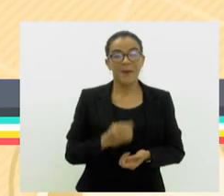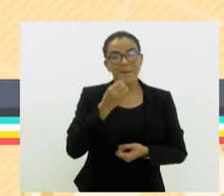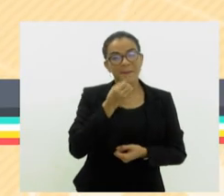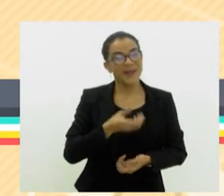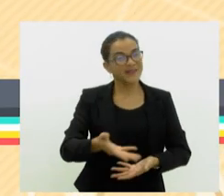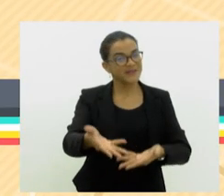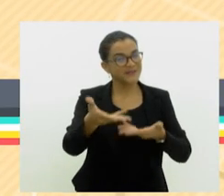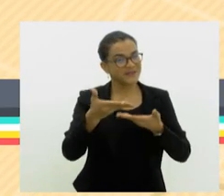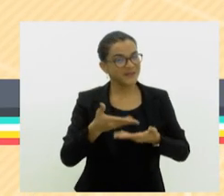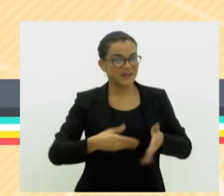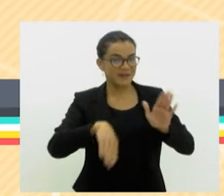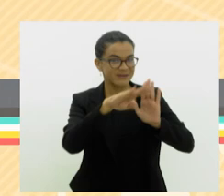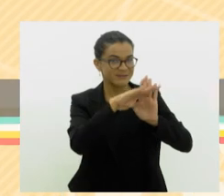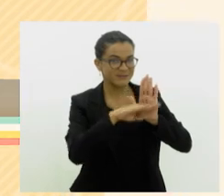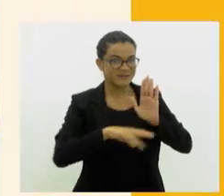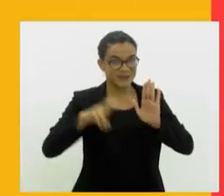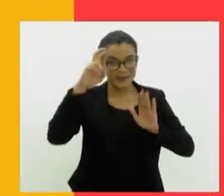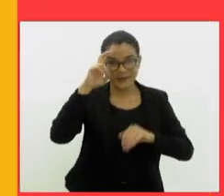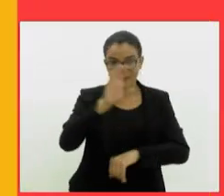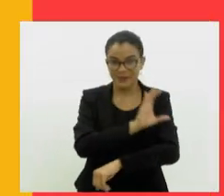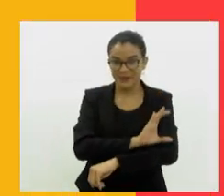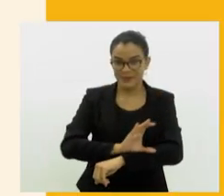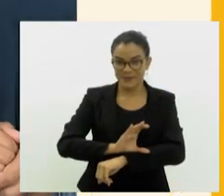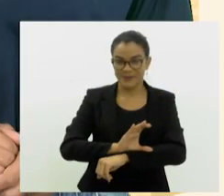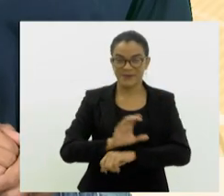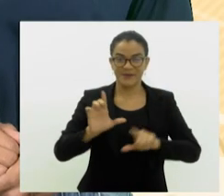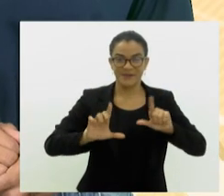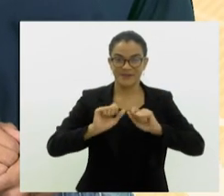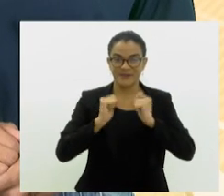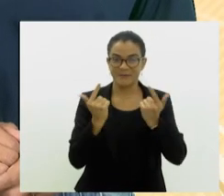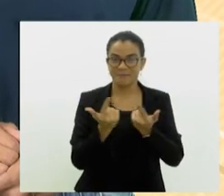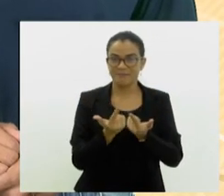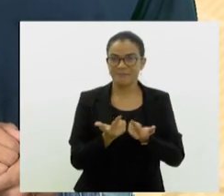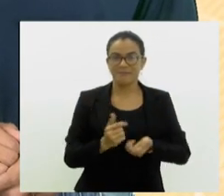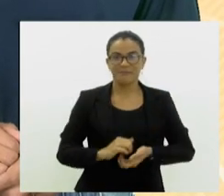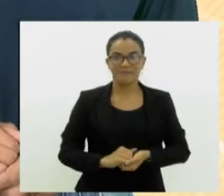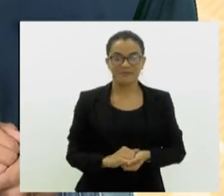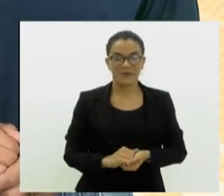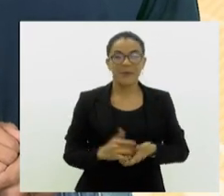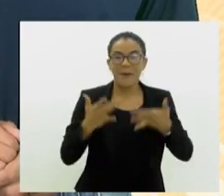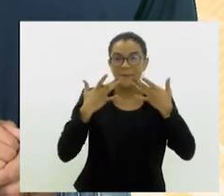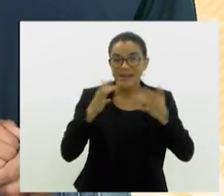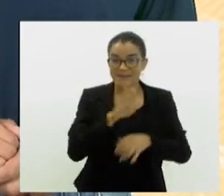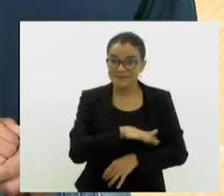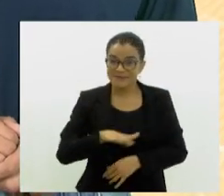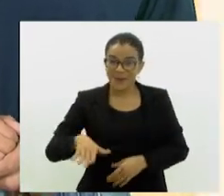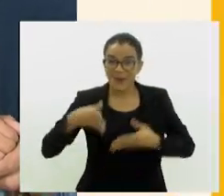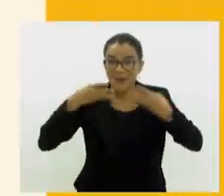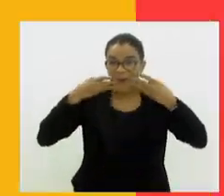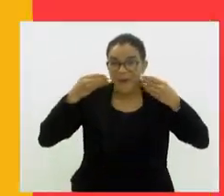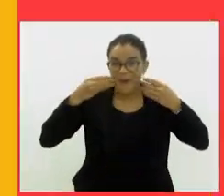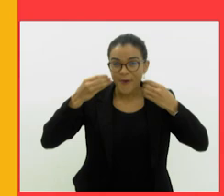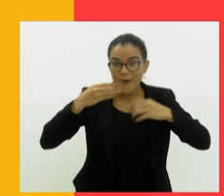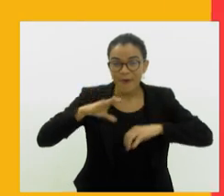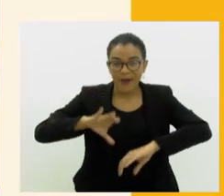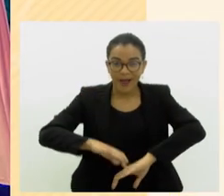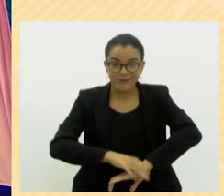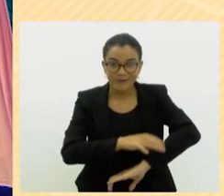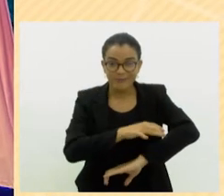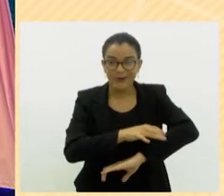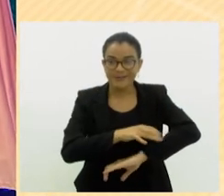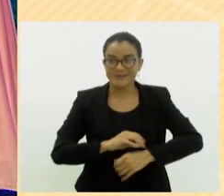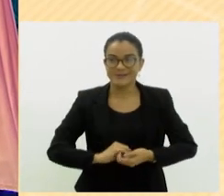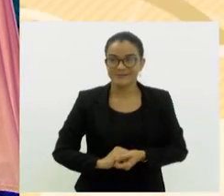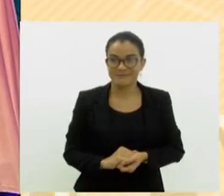Bem-vindos a mais uma agenda cultural da TV Alerj. Abrimos essa edição com a peça infantil O Gato de Botas.